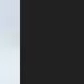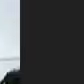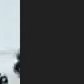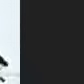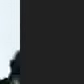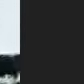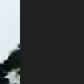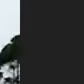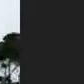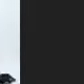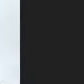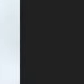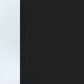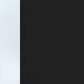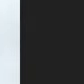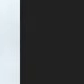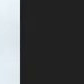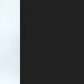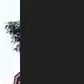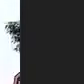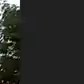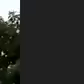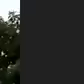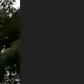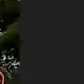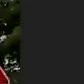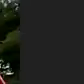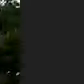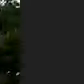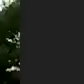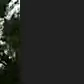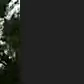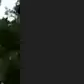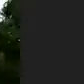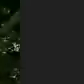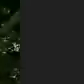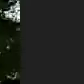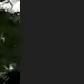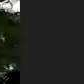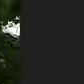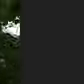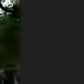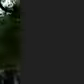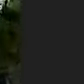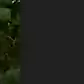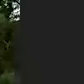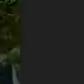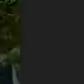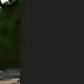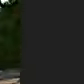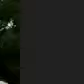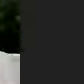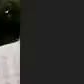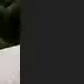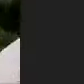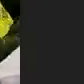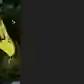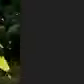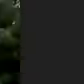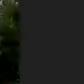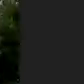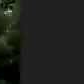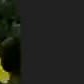de luta. Sim, André. E é isso, esse que é o alicerce aí da luta dos trabalhadores. É a união dos